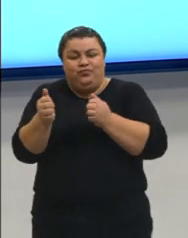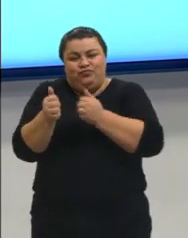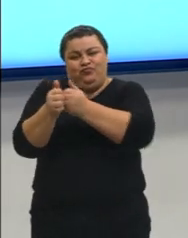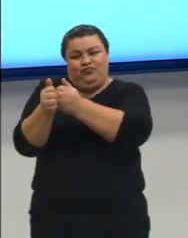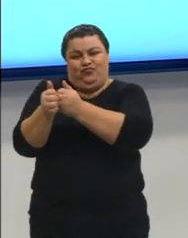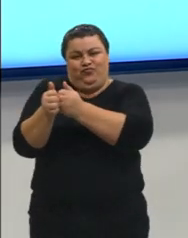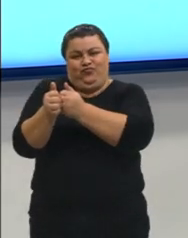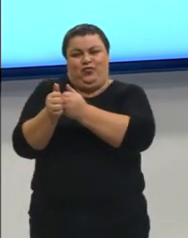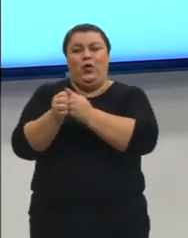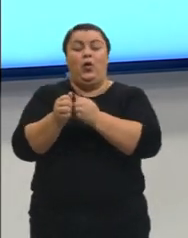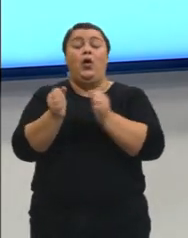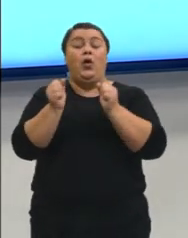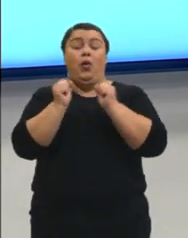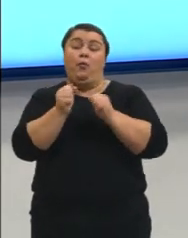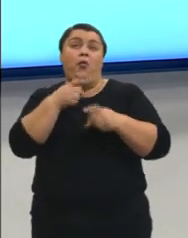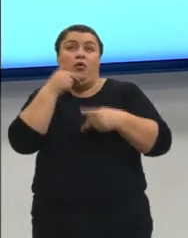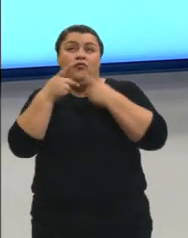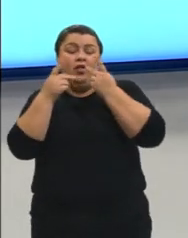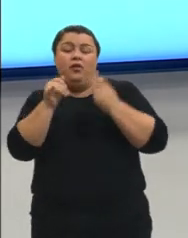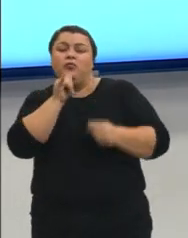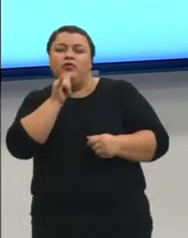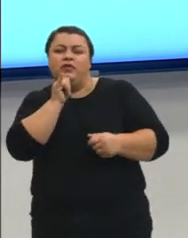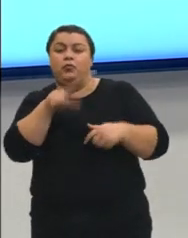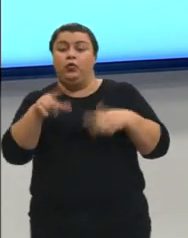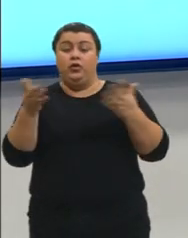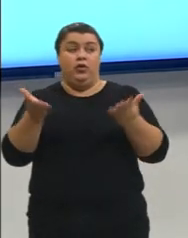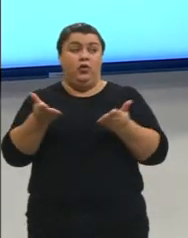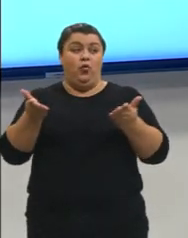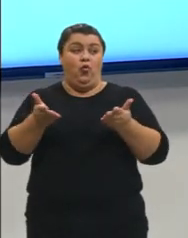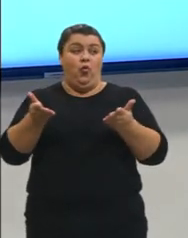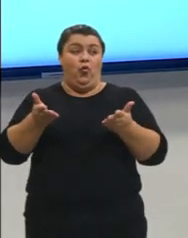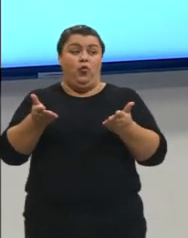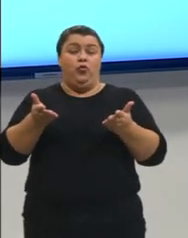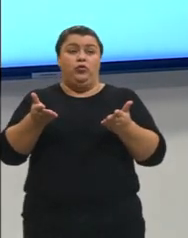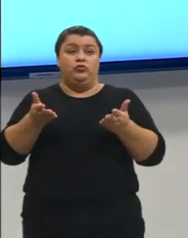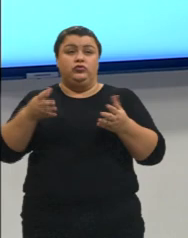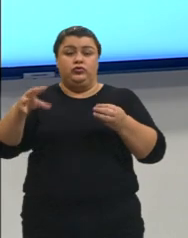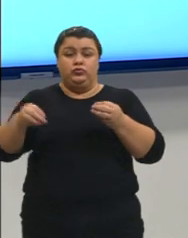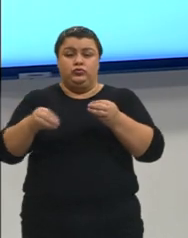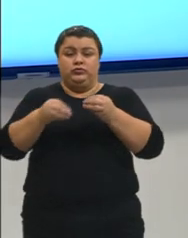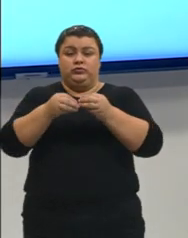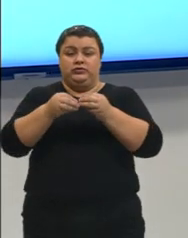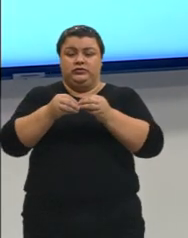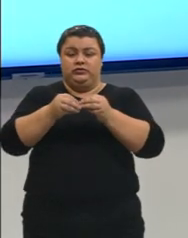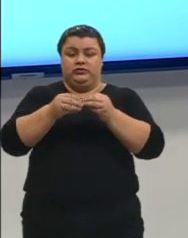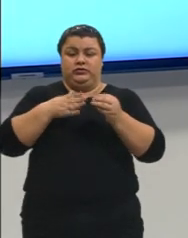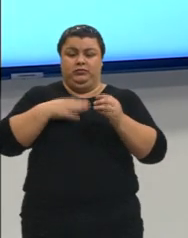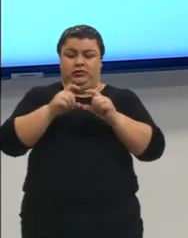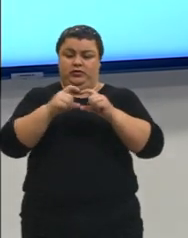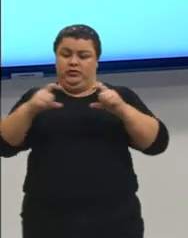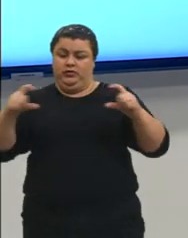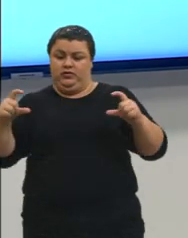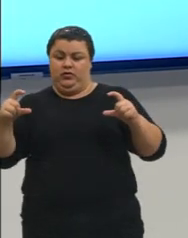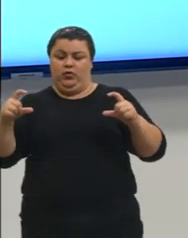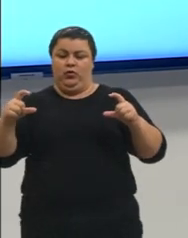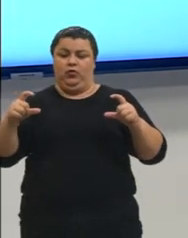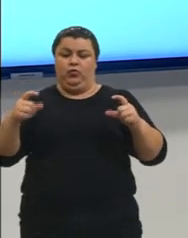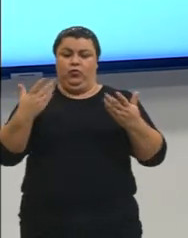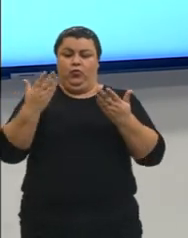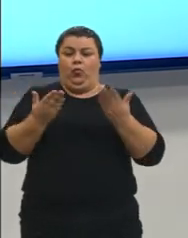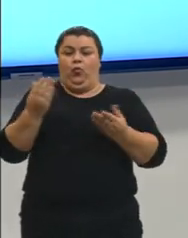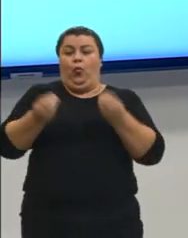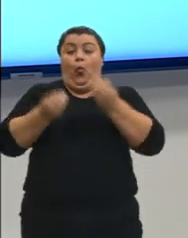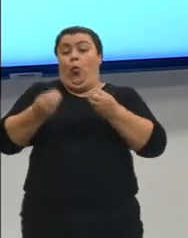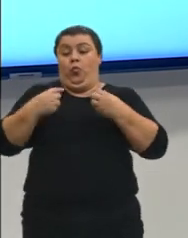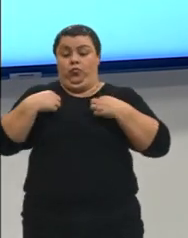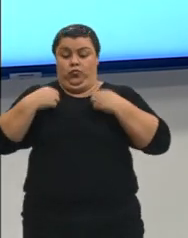eu posso dizer por exemplo que hoje como um termo integrante da minha oração a bateria do meu look na do meu